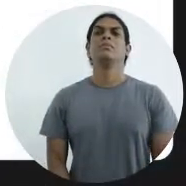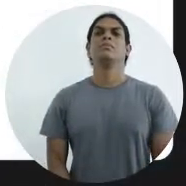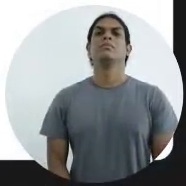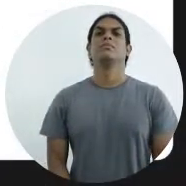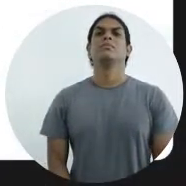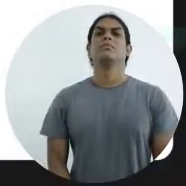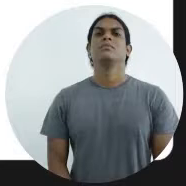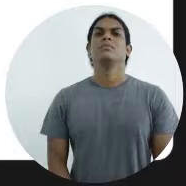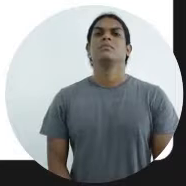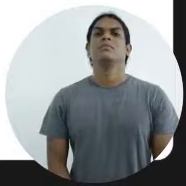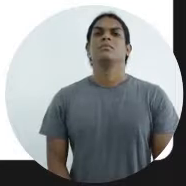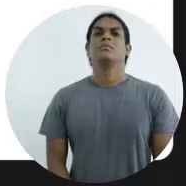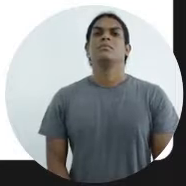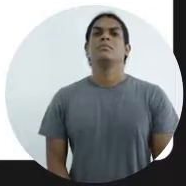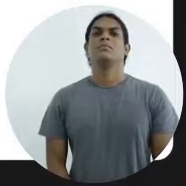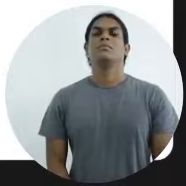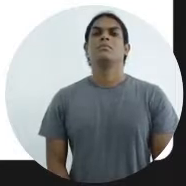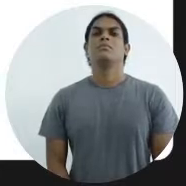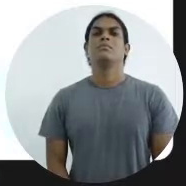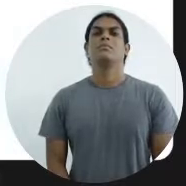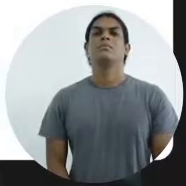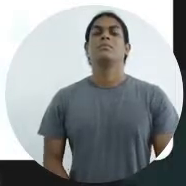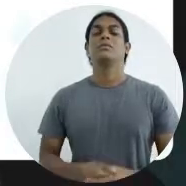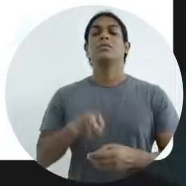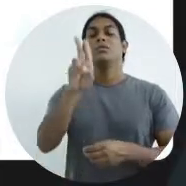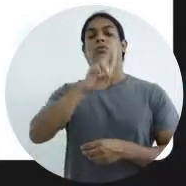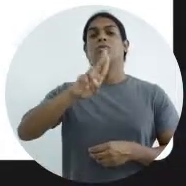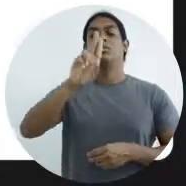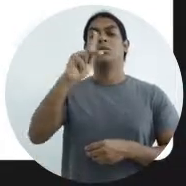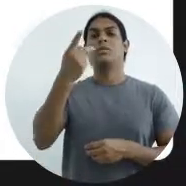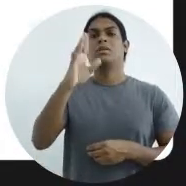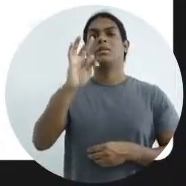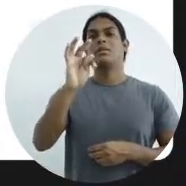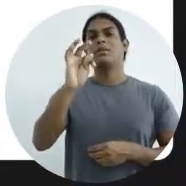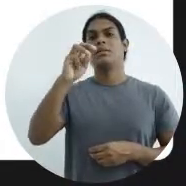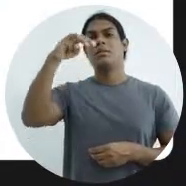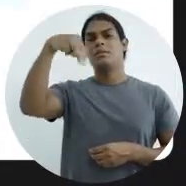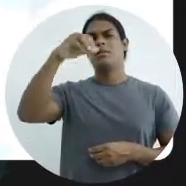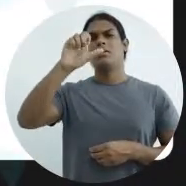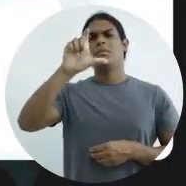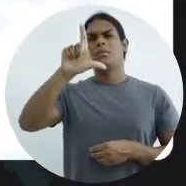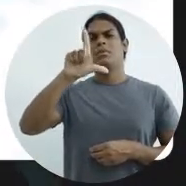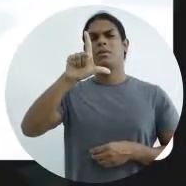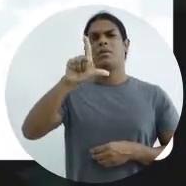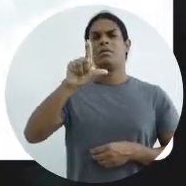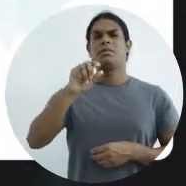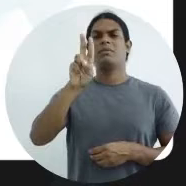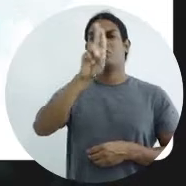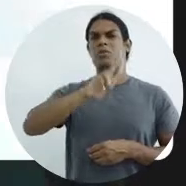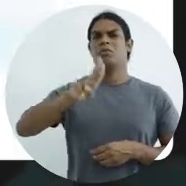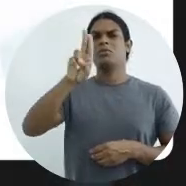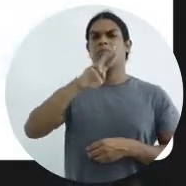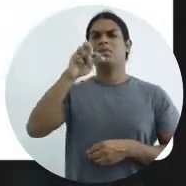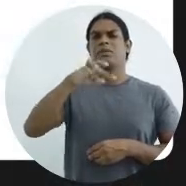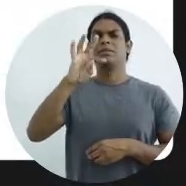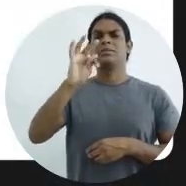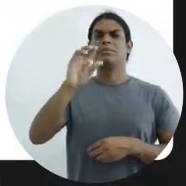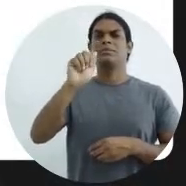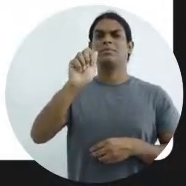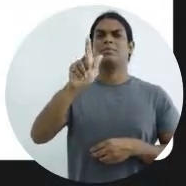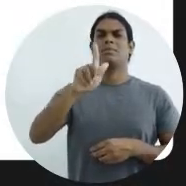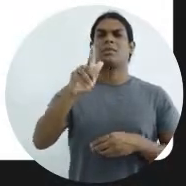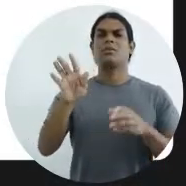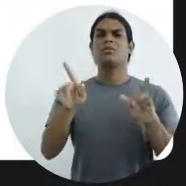coisa. Quando a gente, em vez de texto, usa HTML, a gente vai pegar a tag HTML que tiver dentro dele